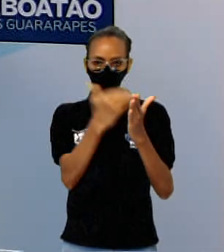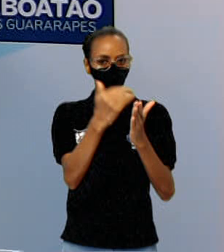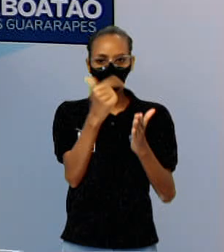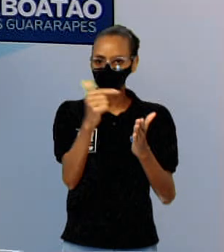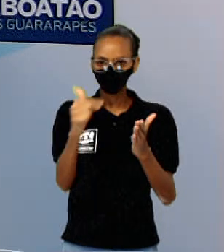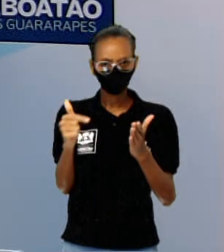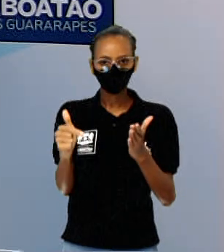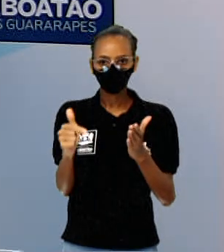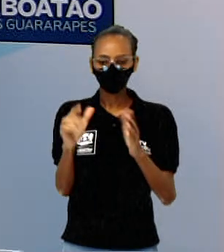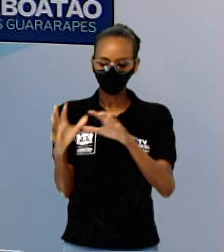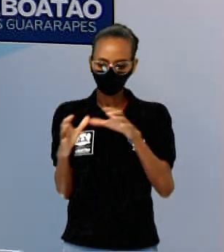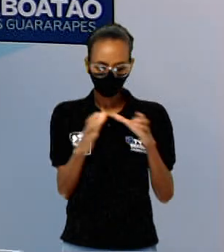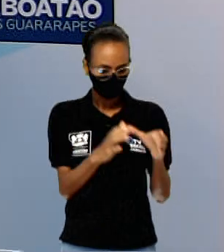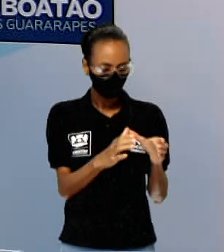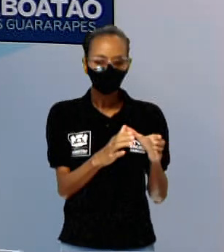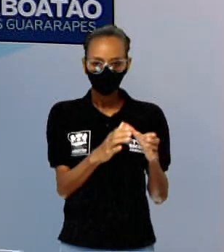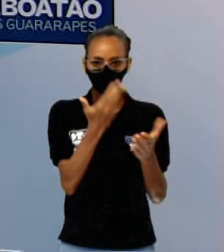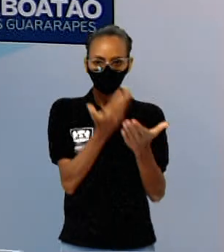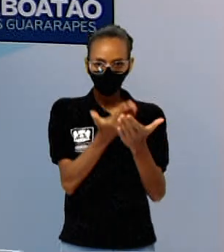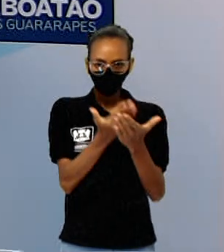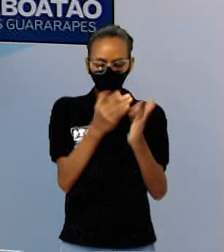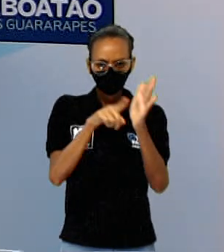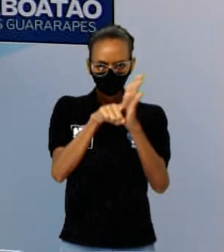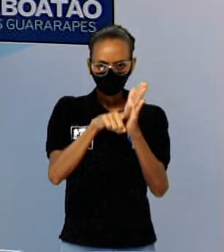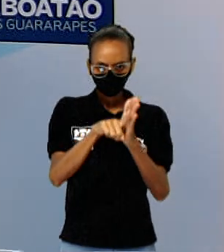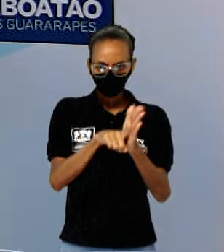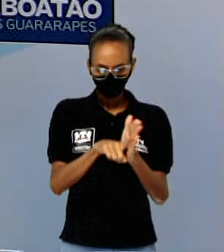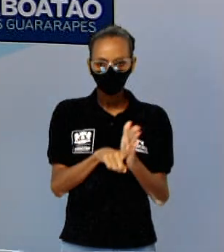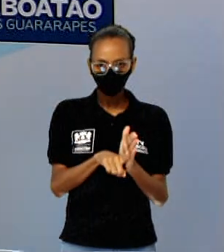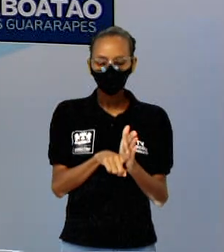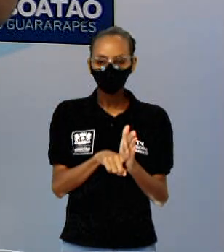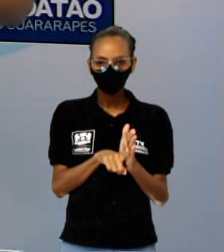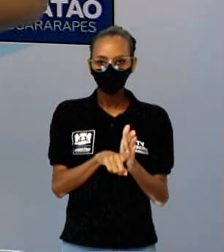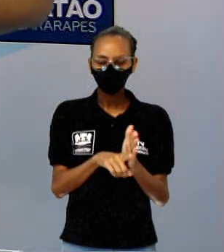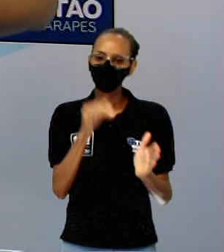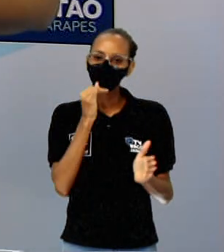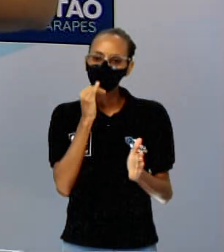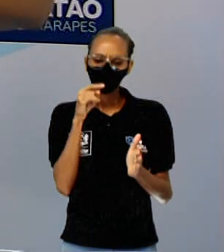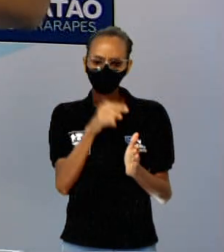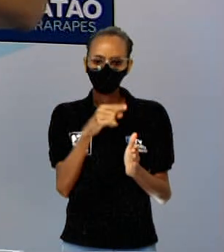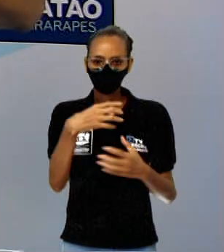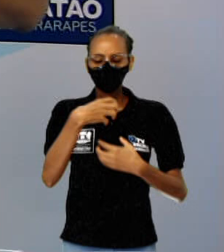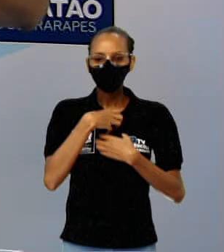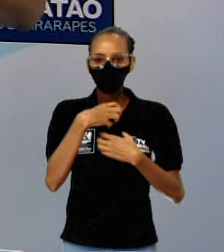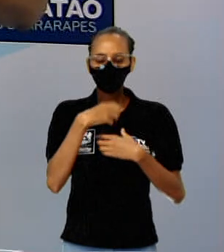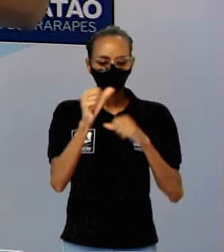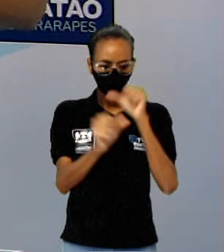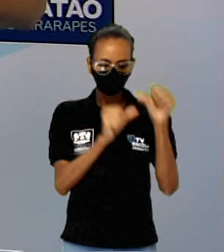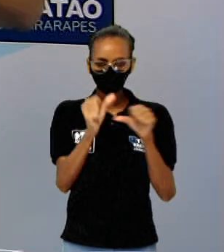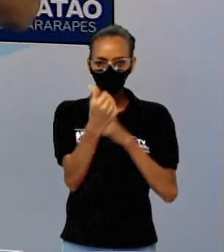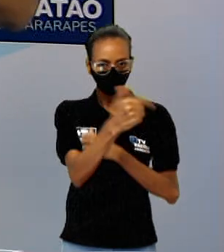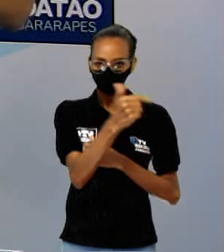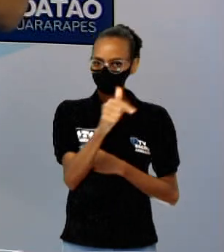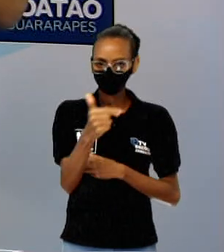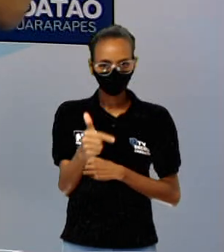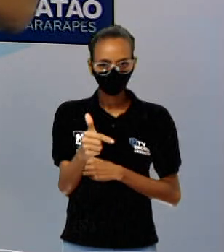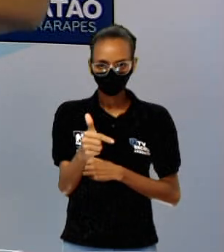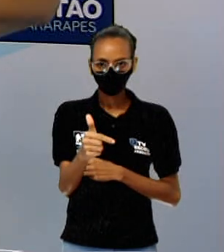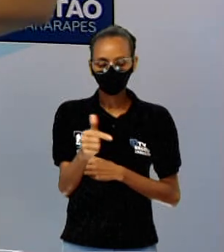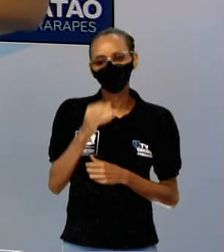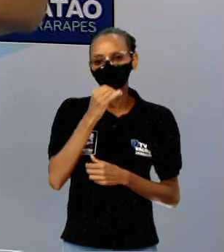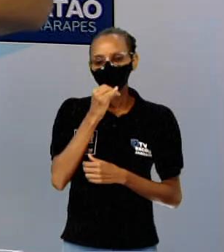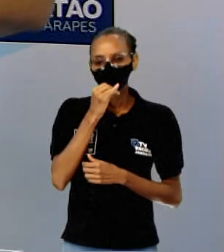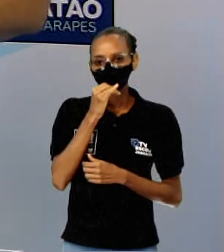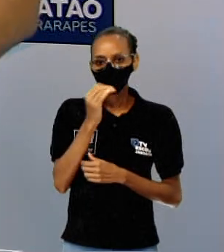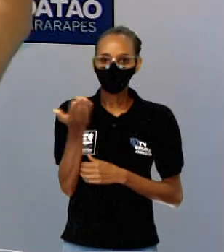estudá-los, certo? Então aqui eu coloquei alguns uniformes, ou seja, aqueles que não mudam de forma, estejam eles no passado, no presente ou no